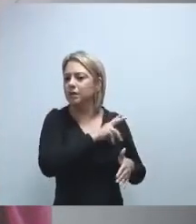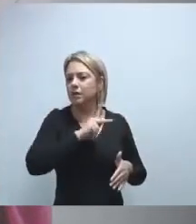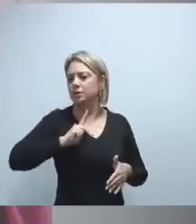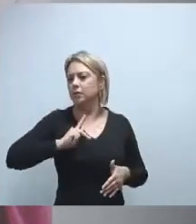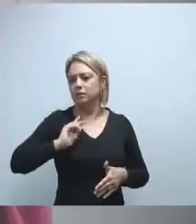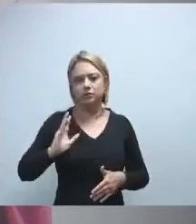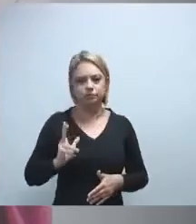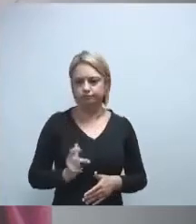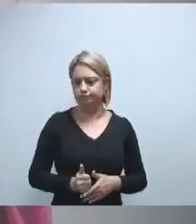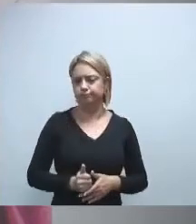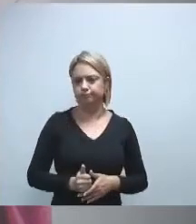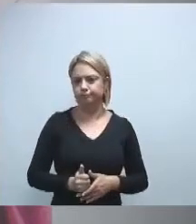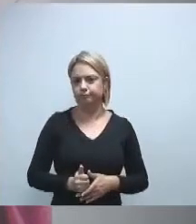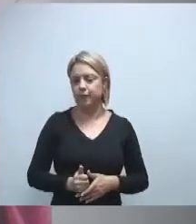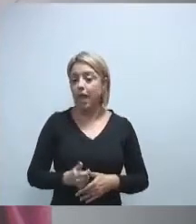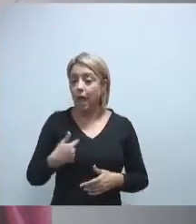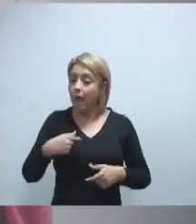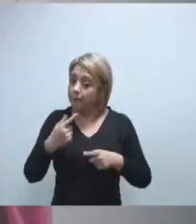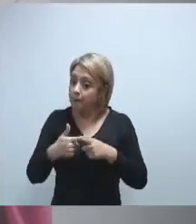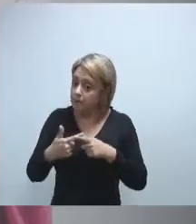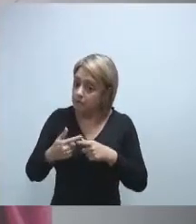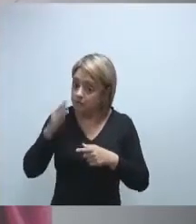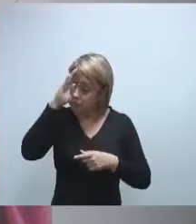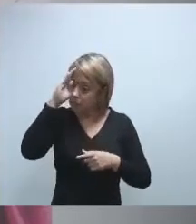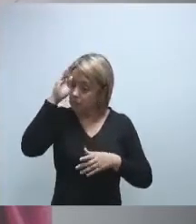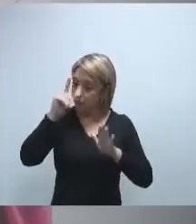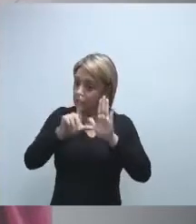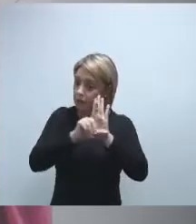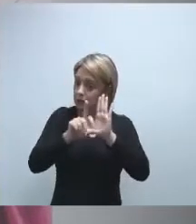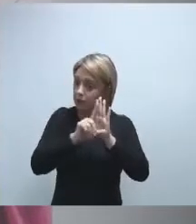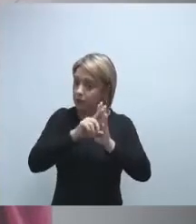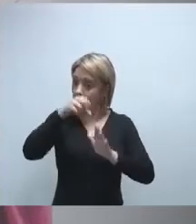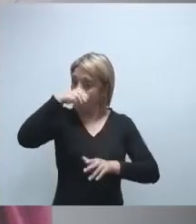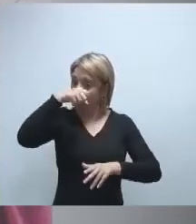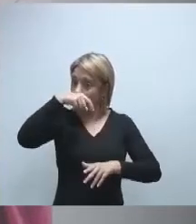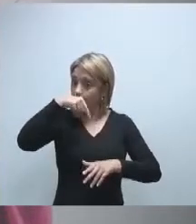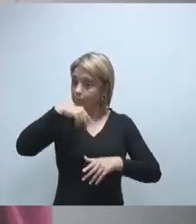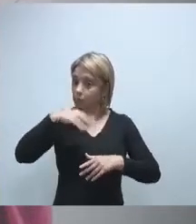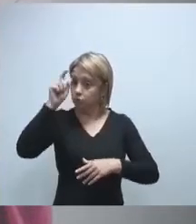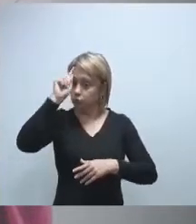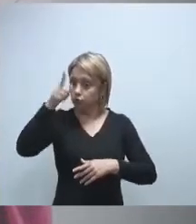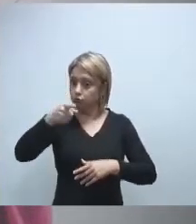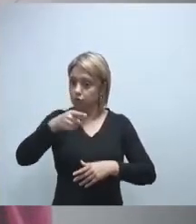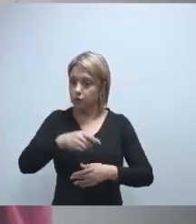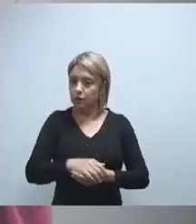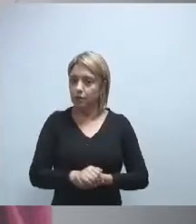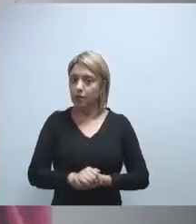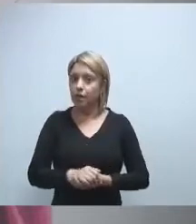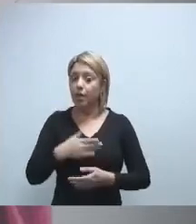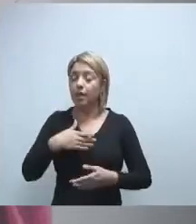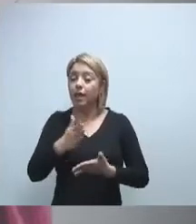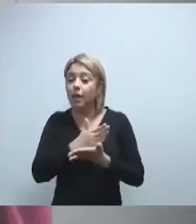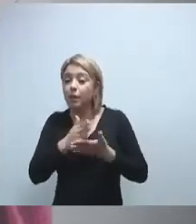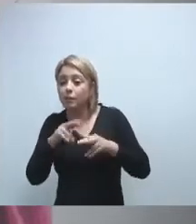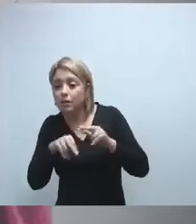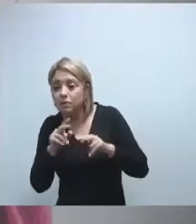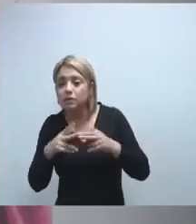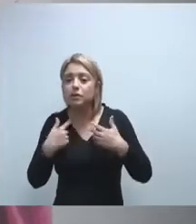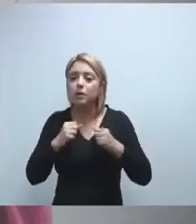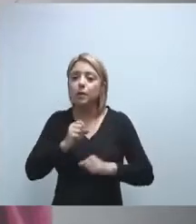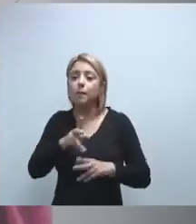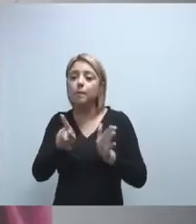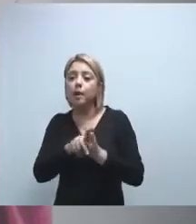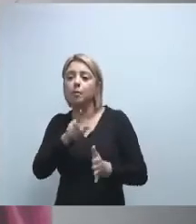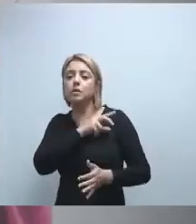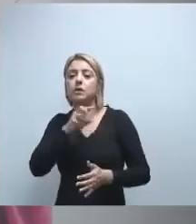todo principalmente um eventual lei de abuso de autoridade algumas providências que o próprio ministério público poderia tomar